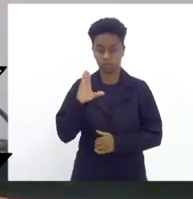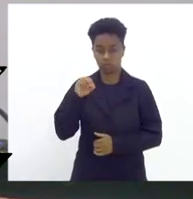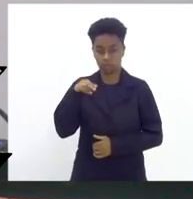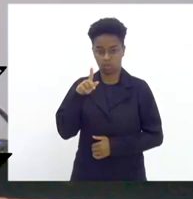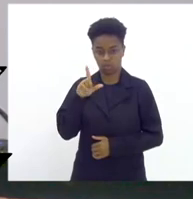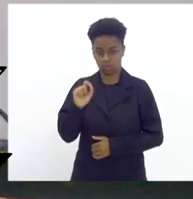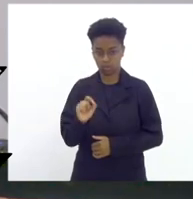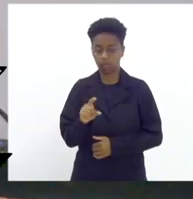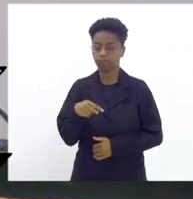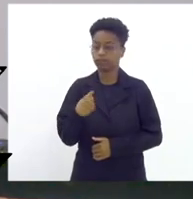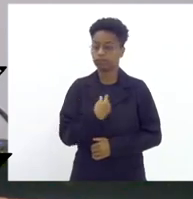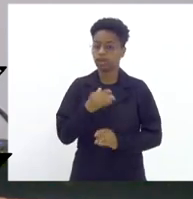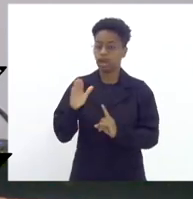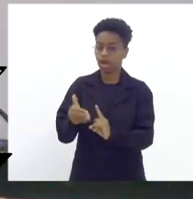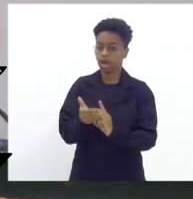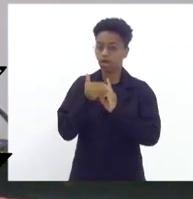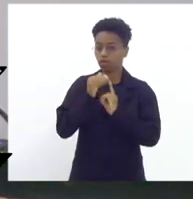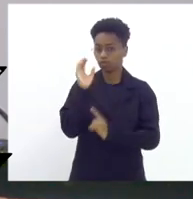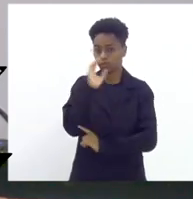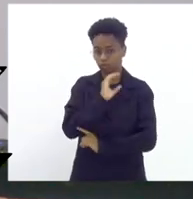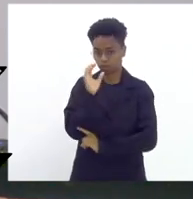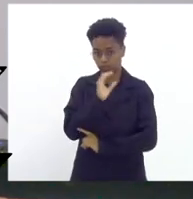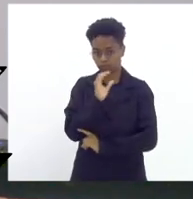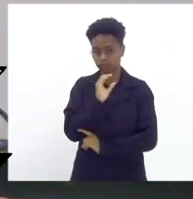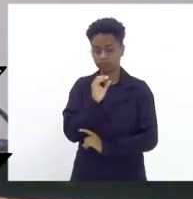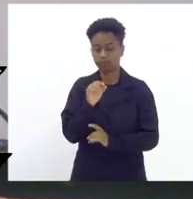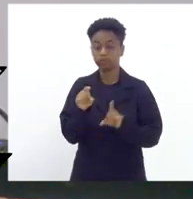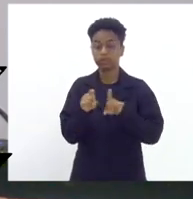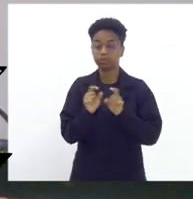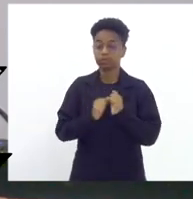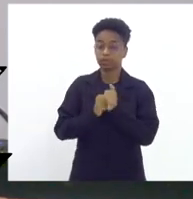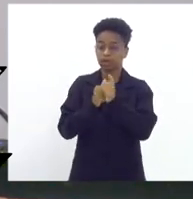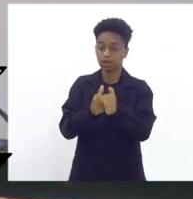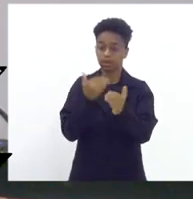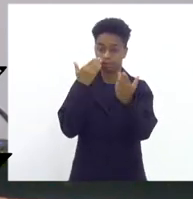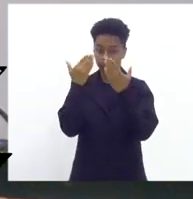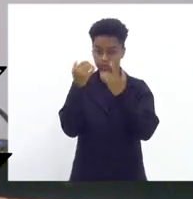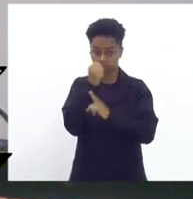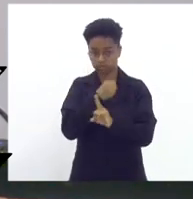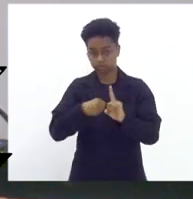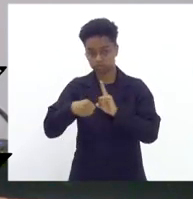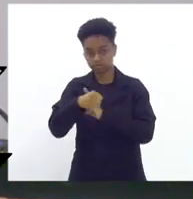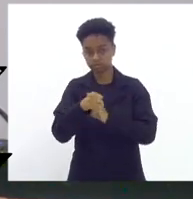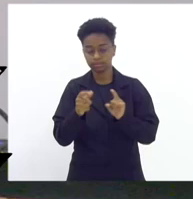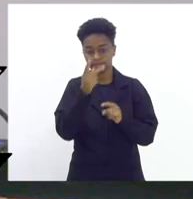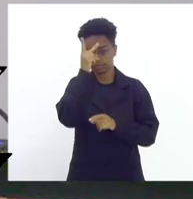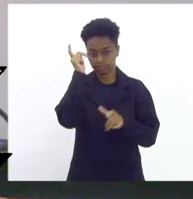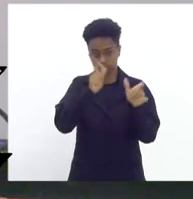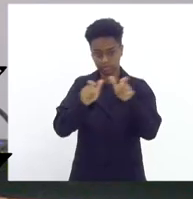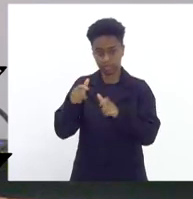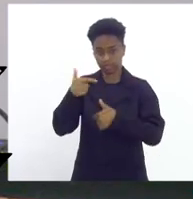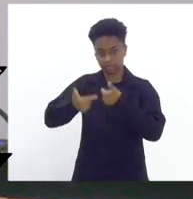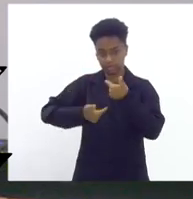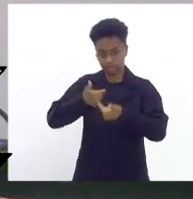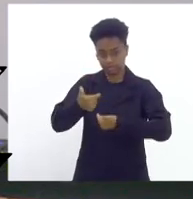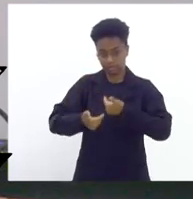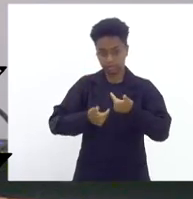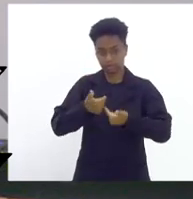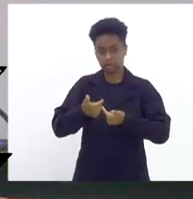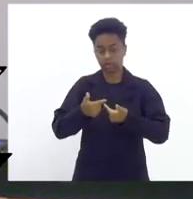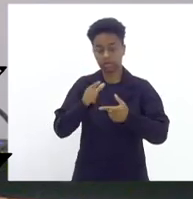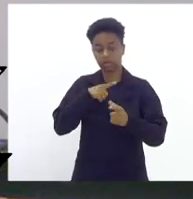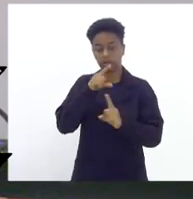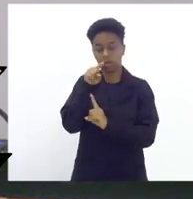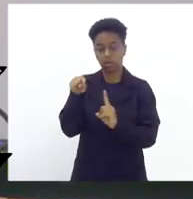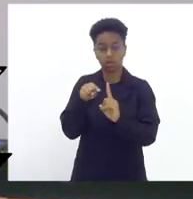nós realizamos o acolhimento emergencial e o acompanhamento psicossocial de trabalhadores e trabalhadores com o objetivo